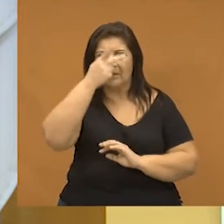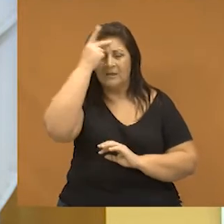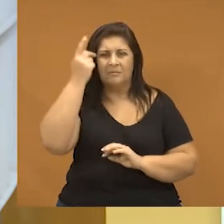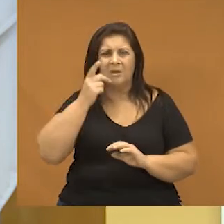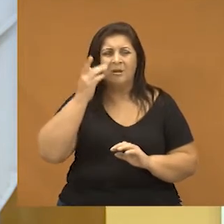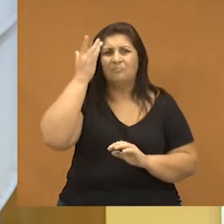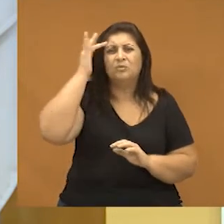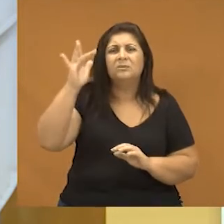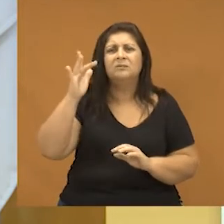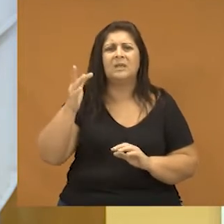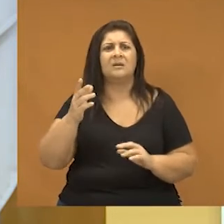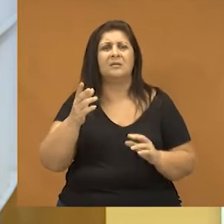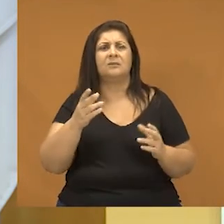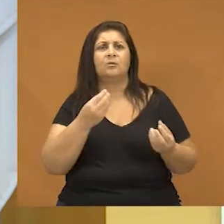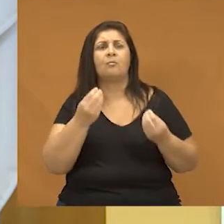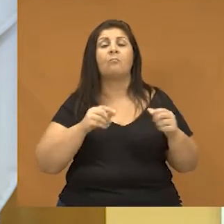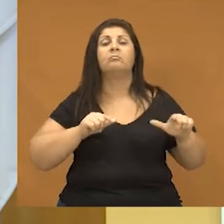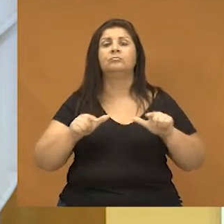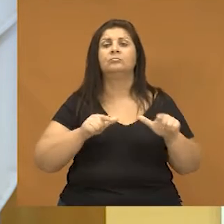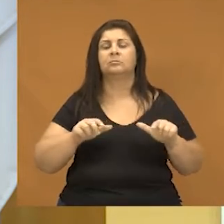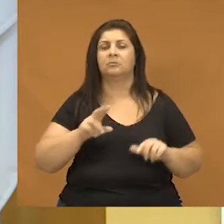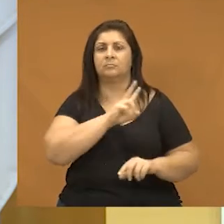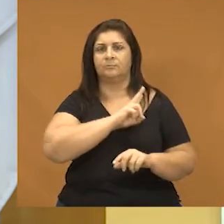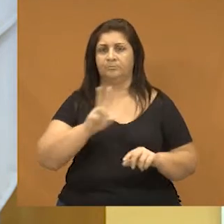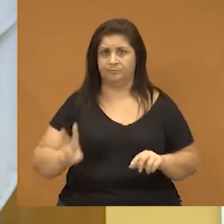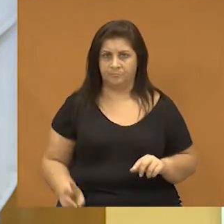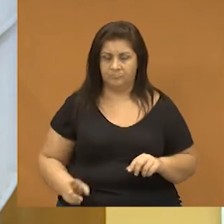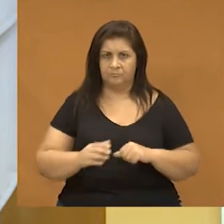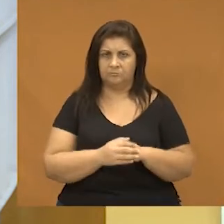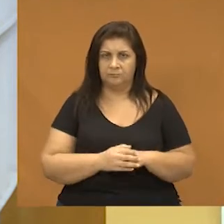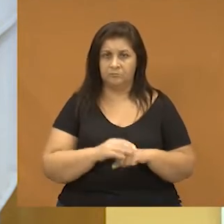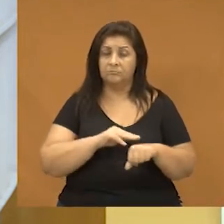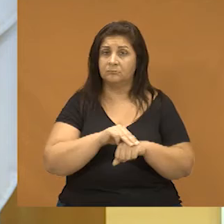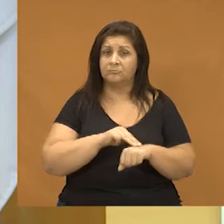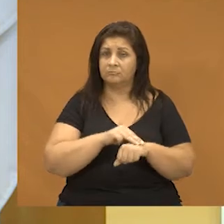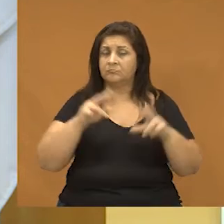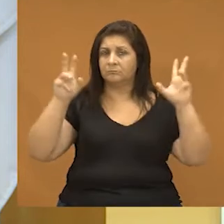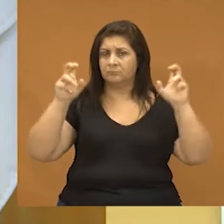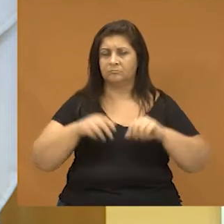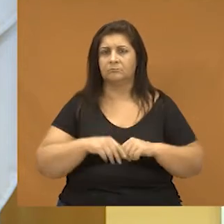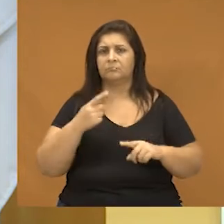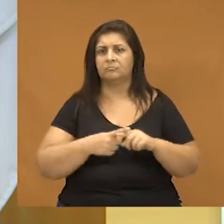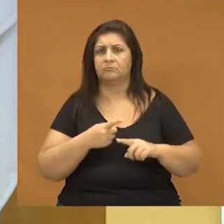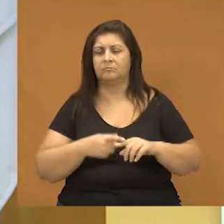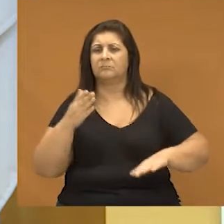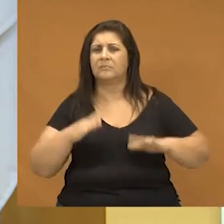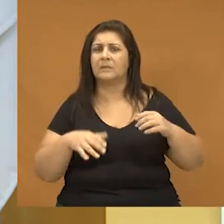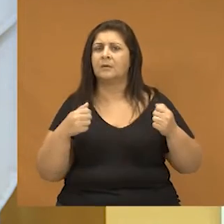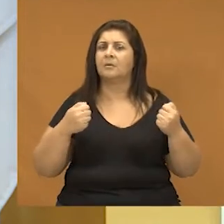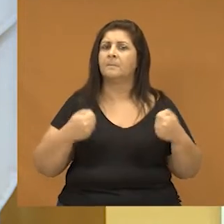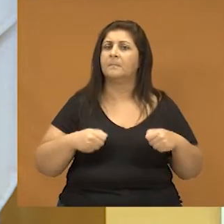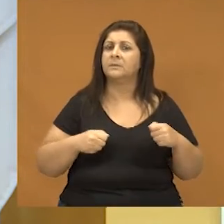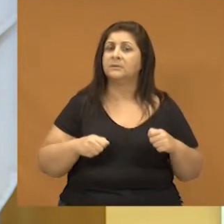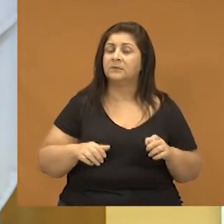compreendem o papel do vereador, da Casa Legislativa, em debater os temas, porque muitas vezes a gente tem que tomar um certo cuidado de